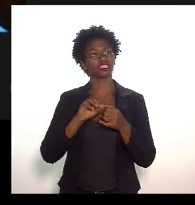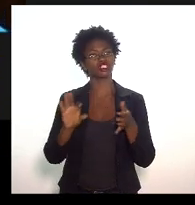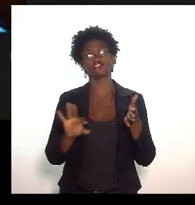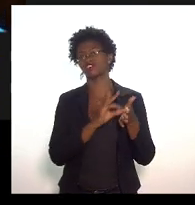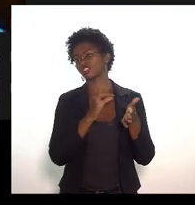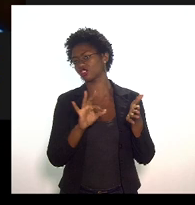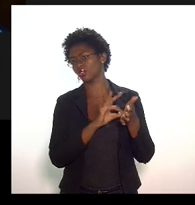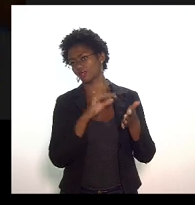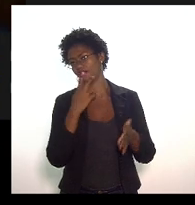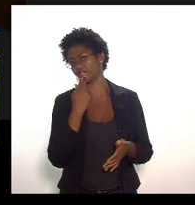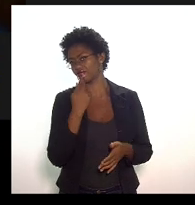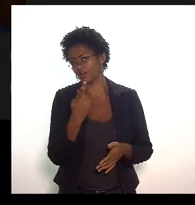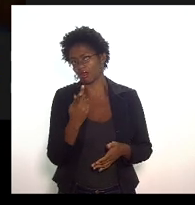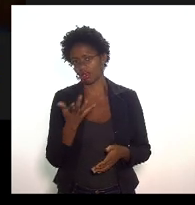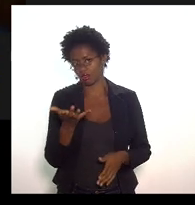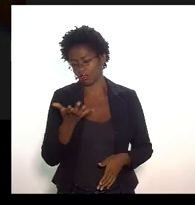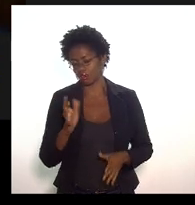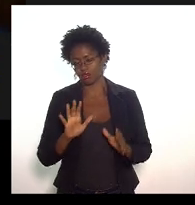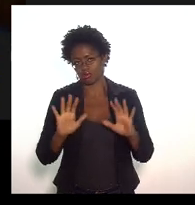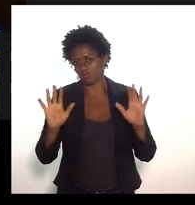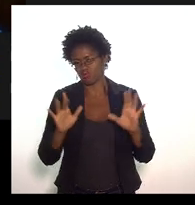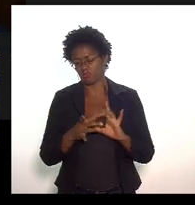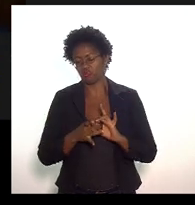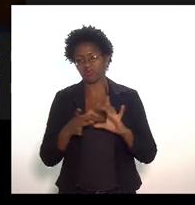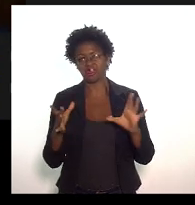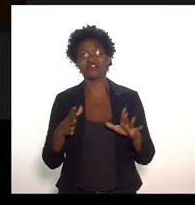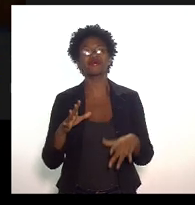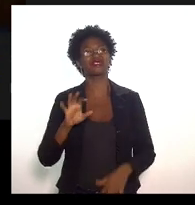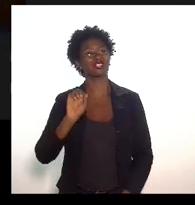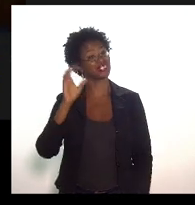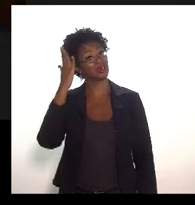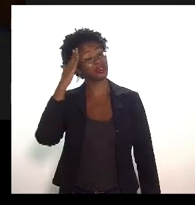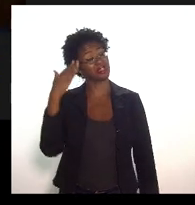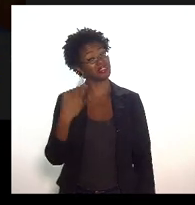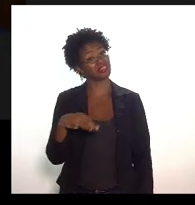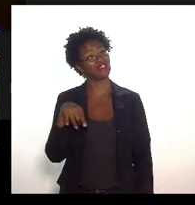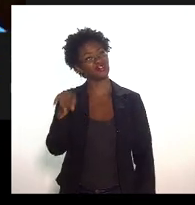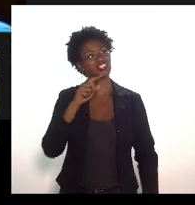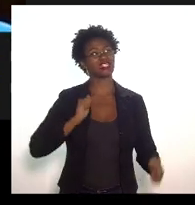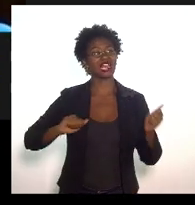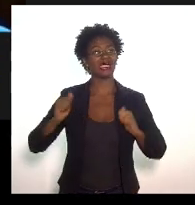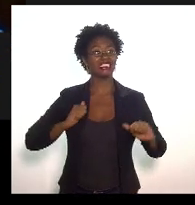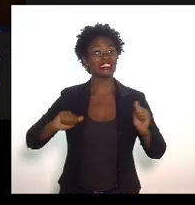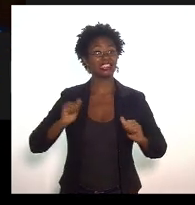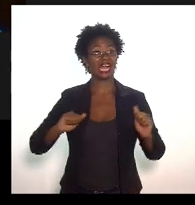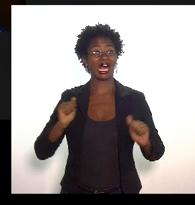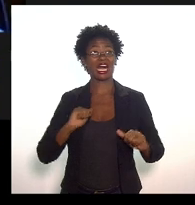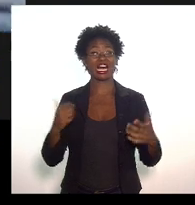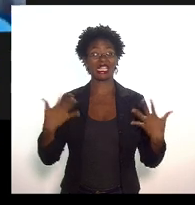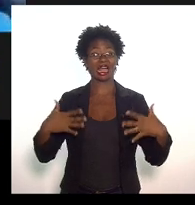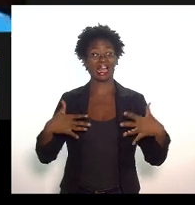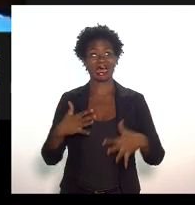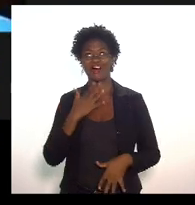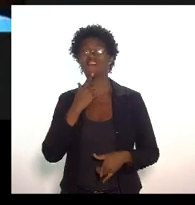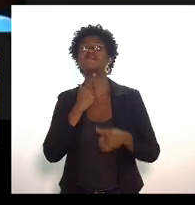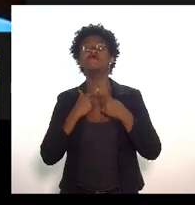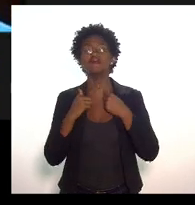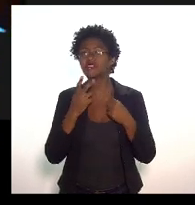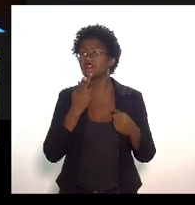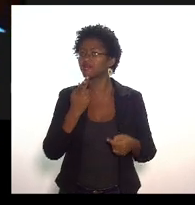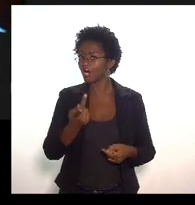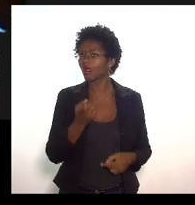inscrição para a fala, porque com certeza todos estão também ansiosos para poder dar uma